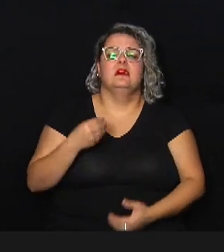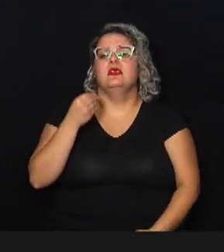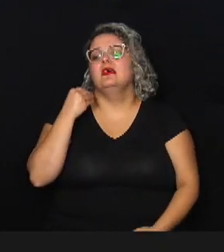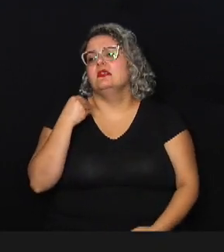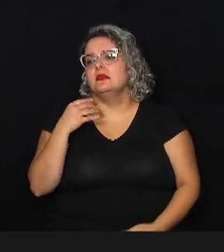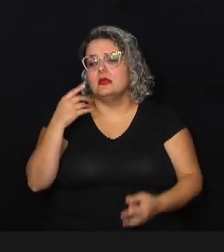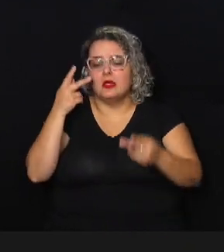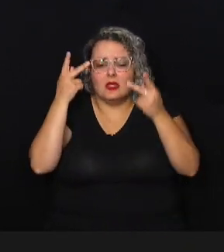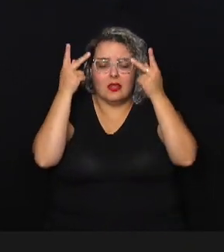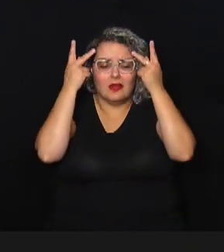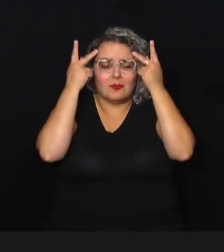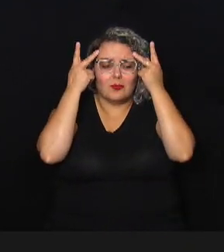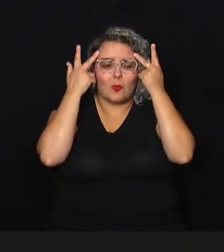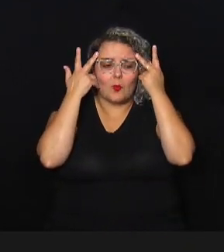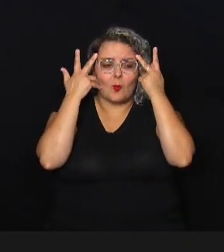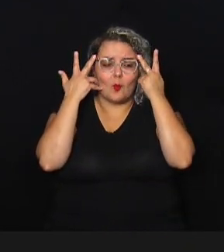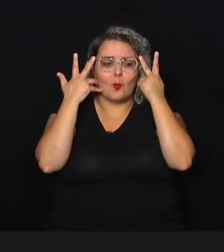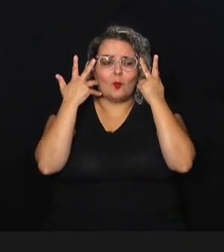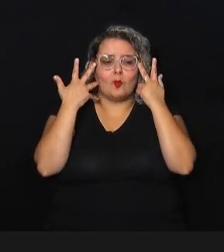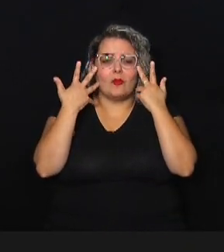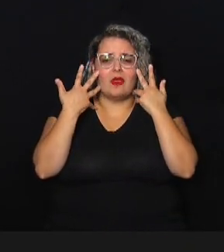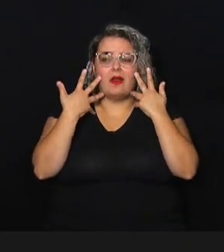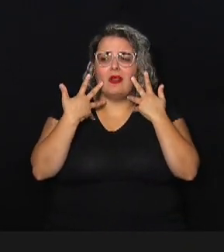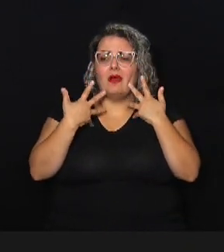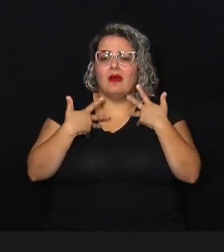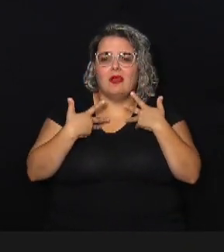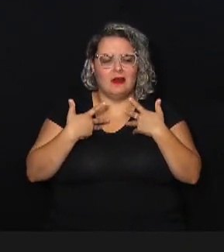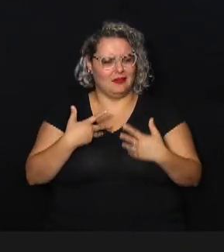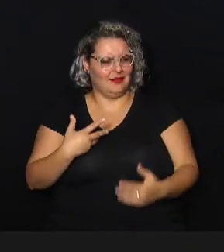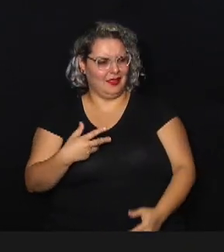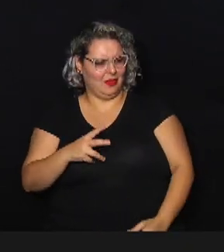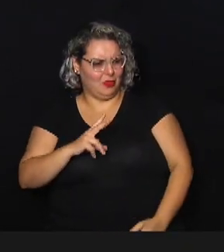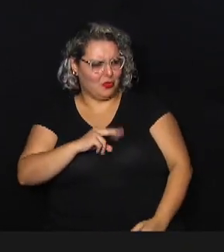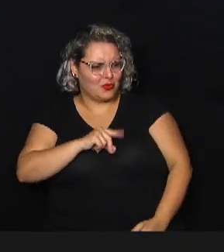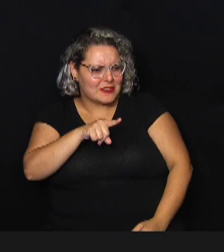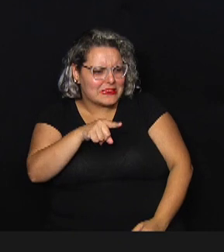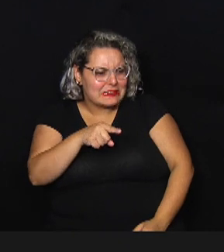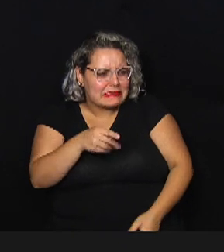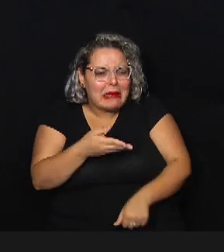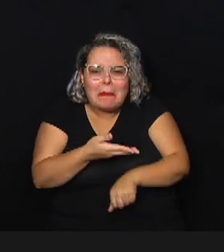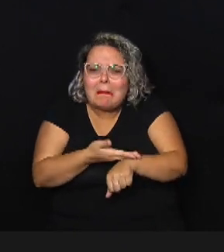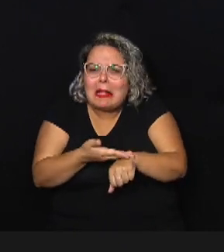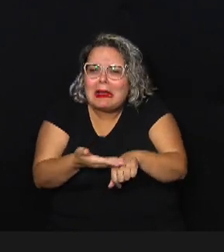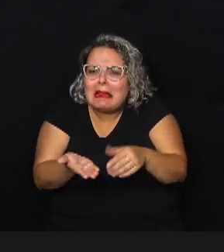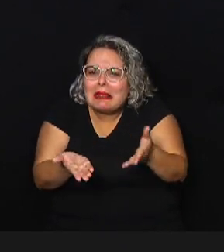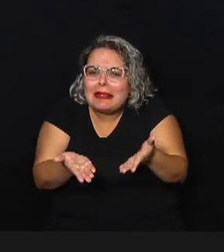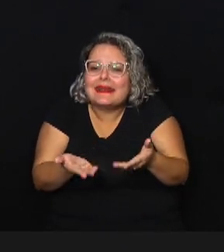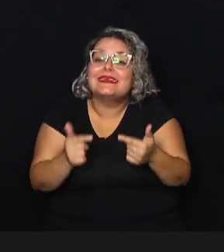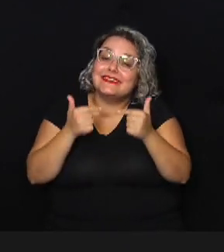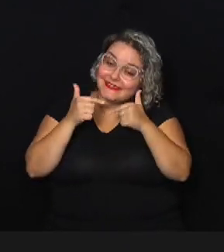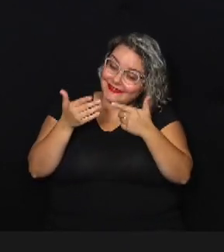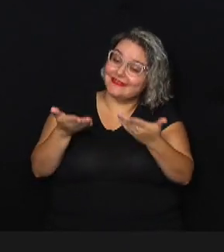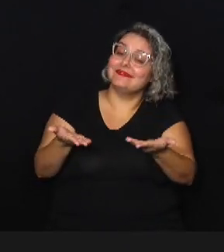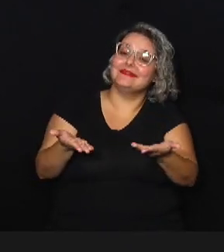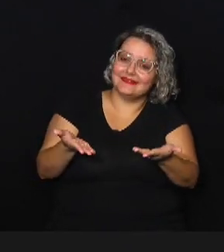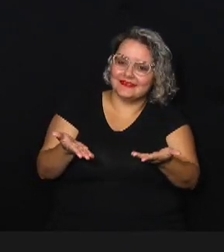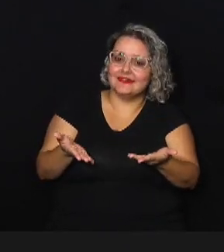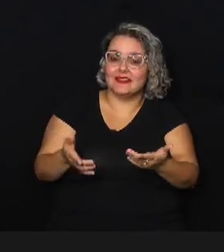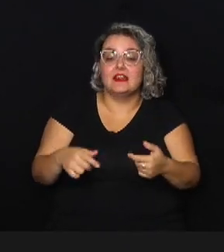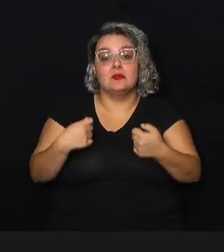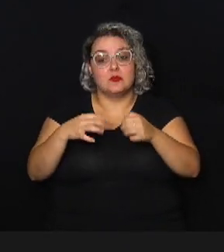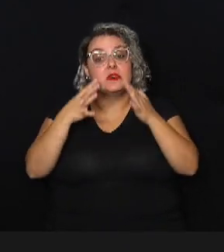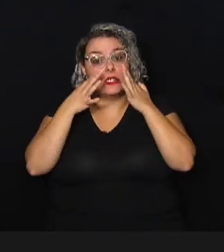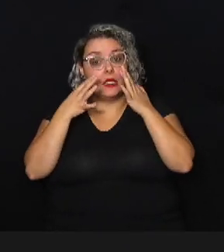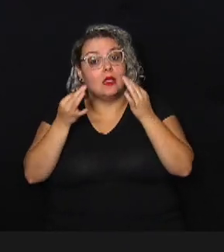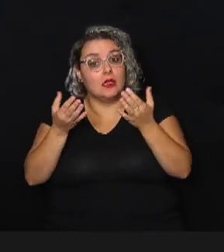palidez cutânea, aquela avó que chega, nossa, você está meio branquinho, né? Assim, então, isso a gente tem que ficar atento